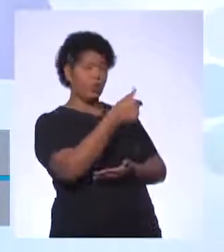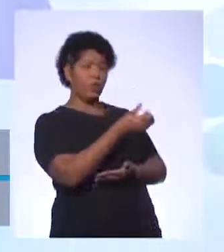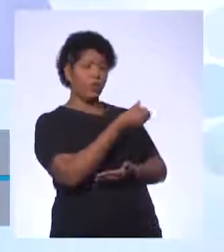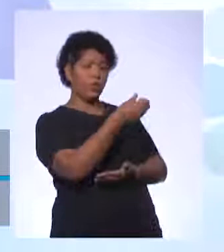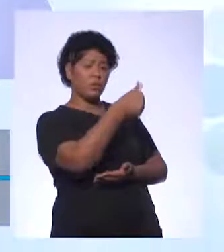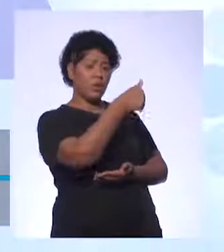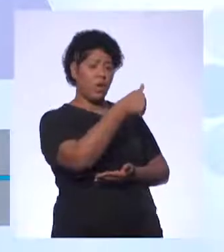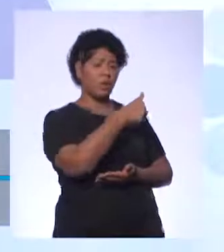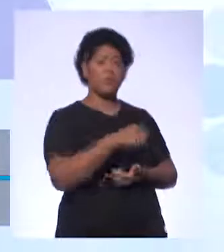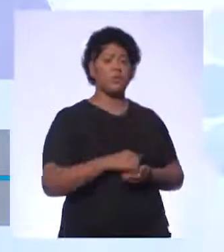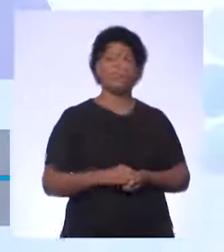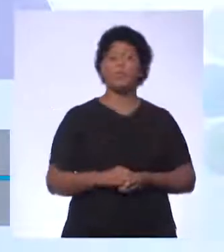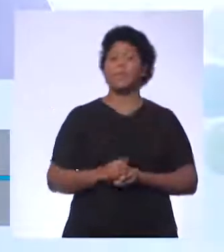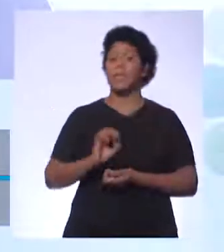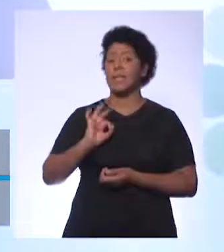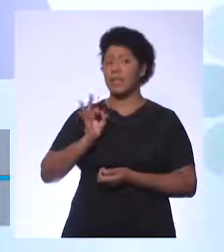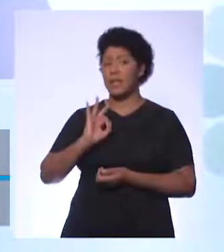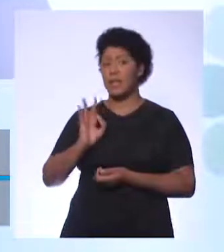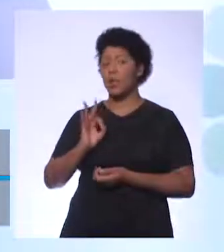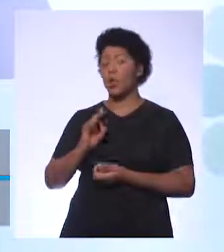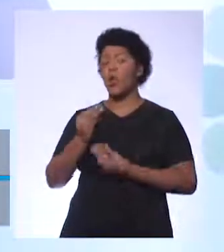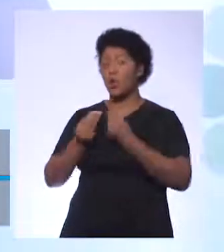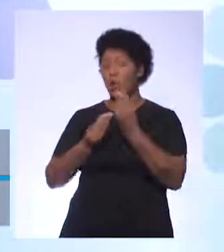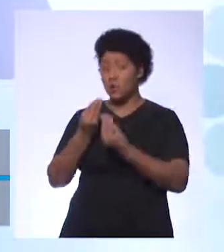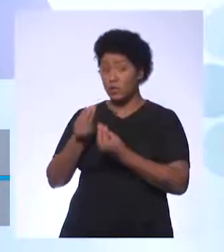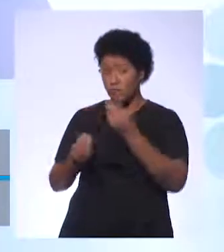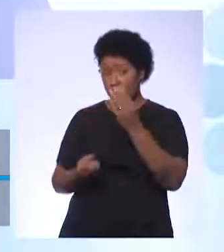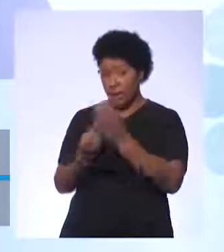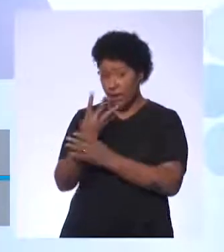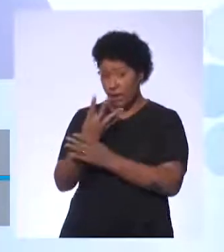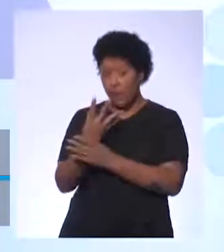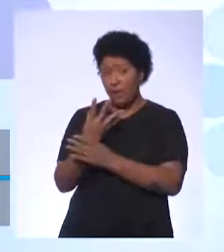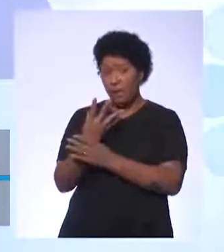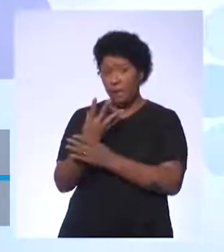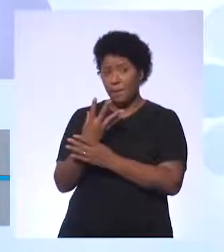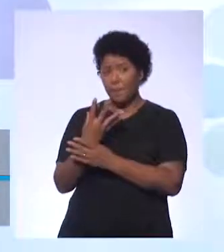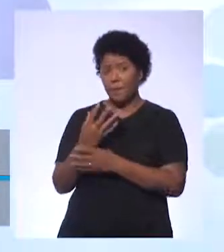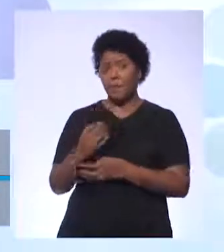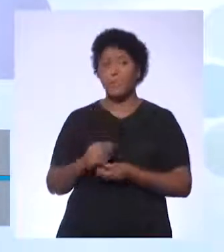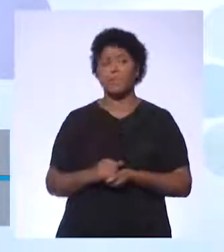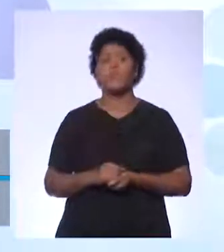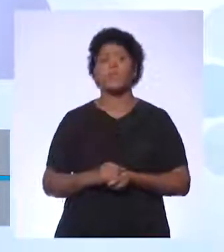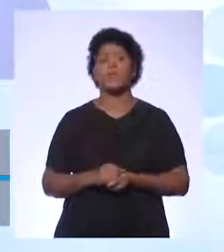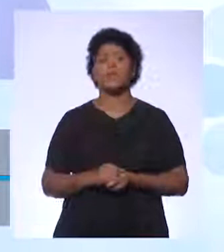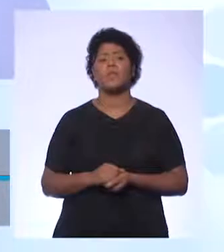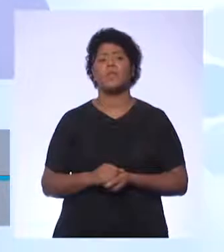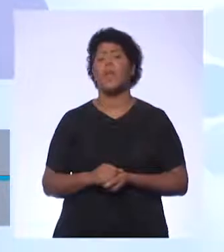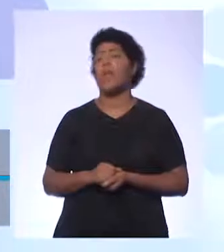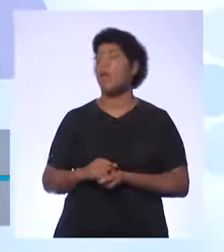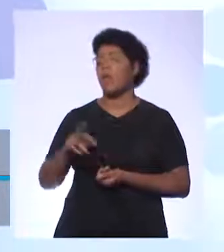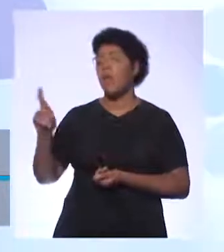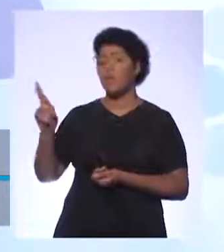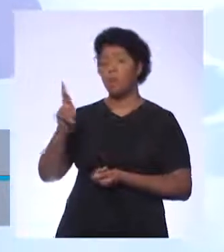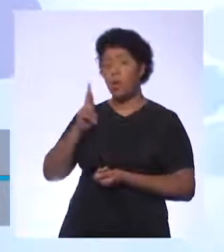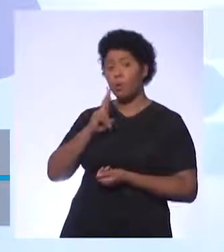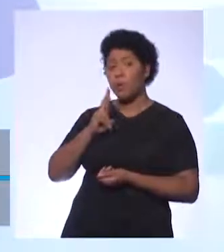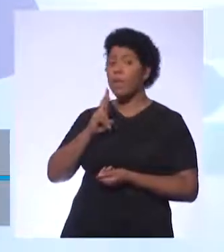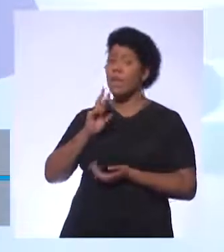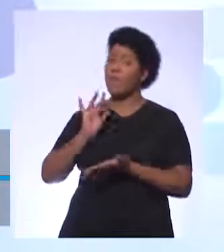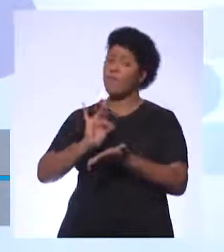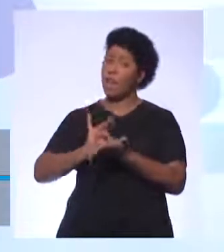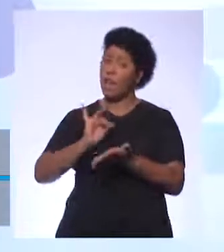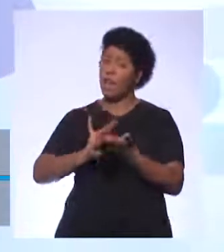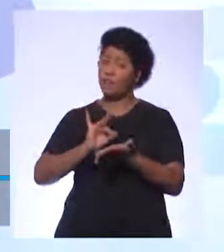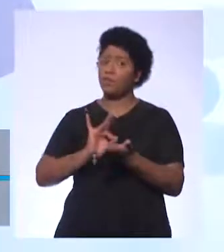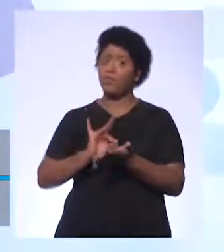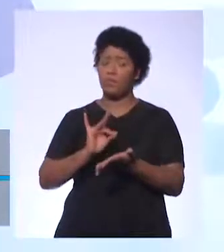só retomando, porque como vocês irão produzir, então o professor Mauro faz o comentário, eu vou frisar novamente o que ele comentou, tá? Nesse